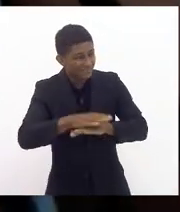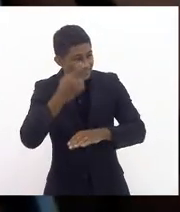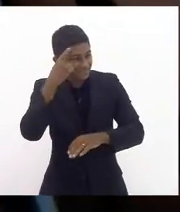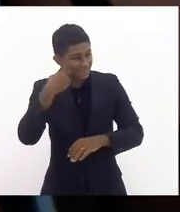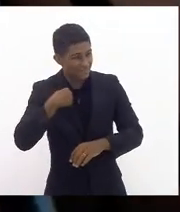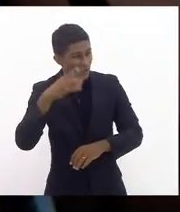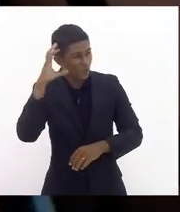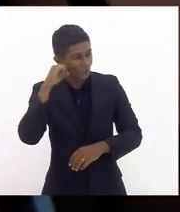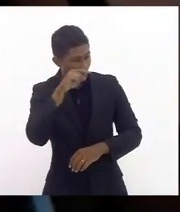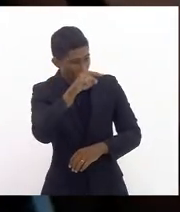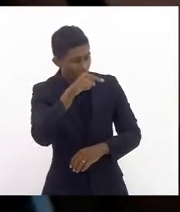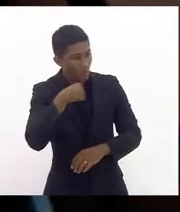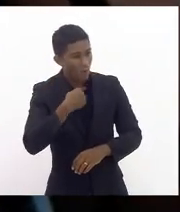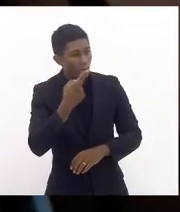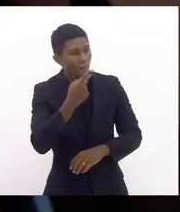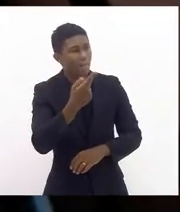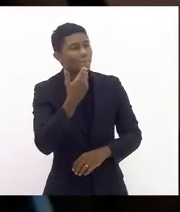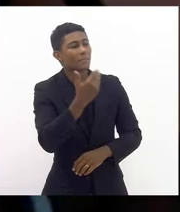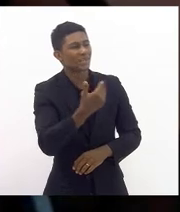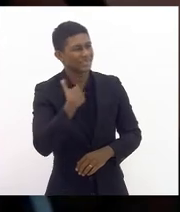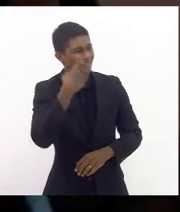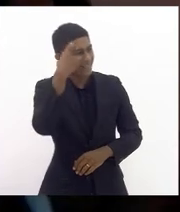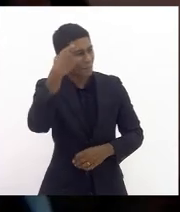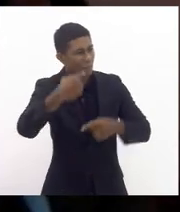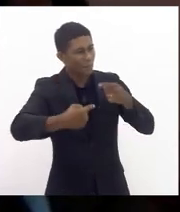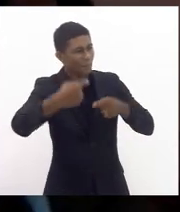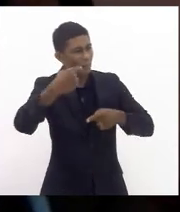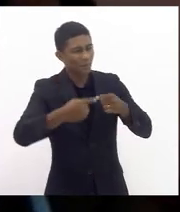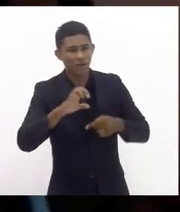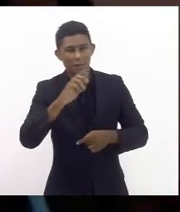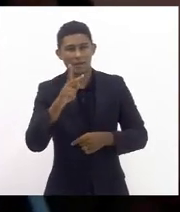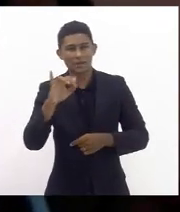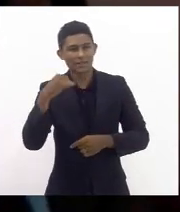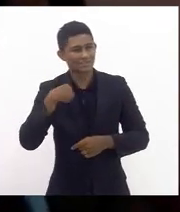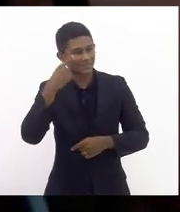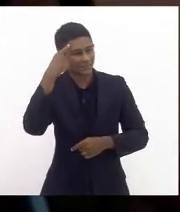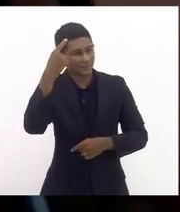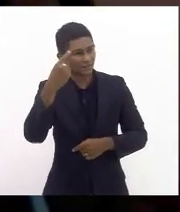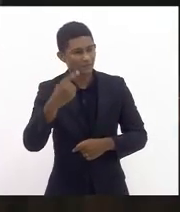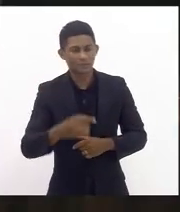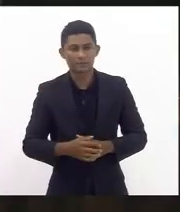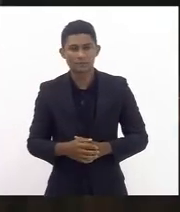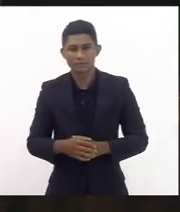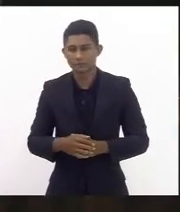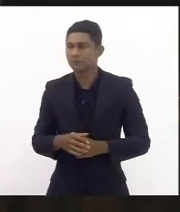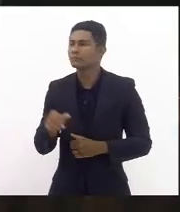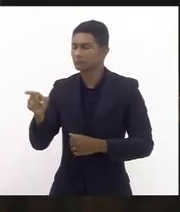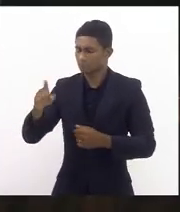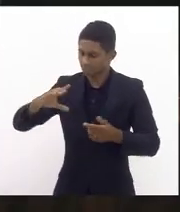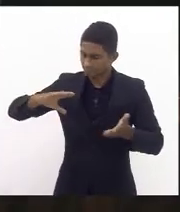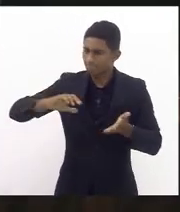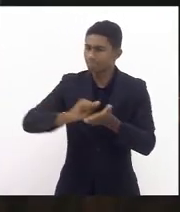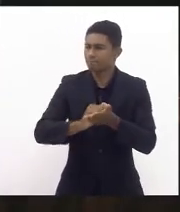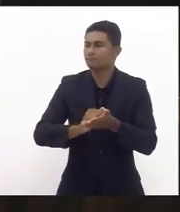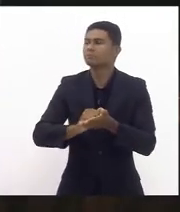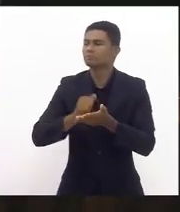minha solicitação para discussão, projeto? Da CPI, desculpa. Está escrito, Vossa Excelência